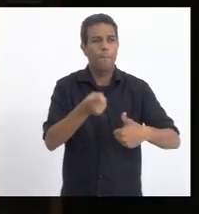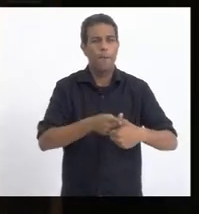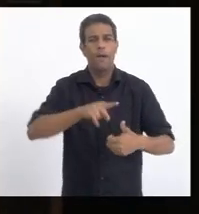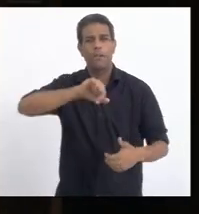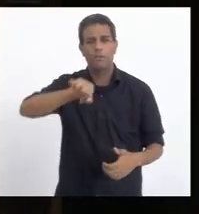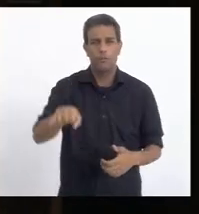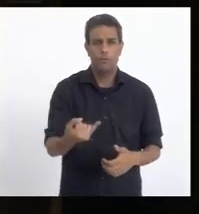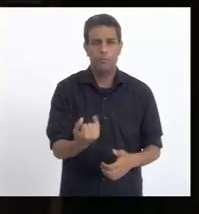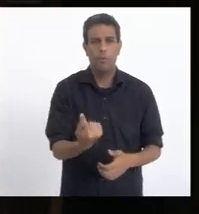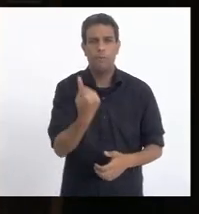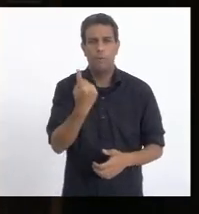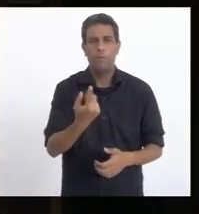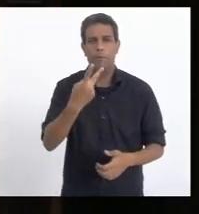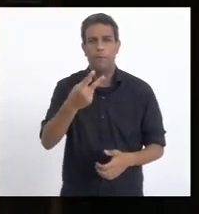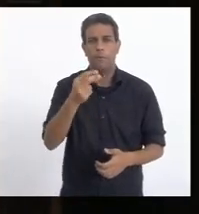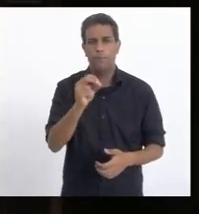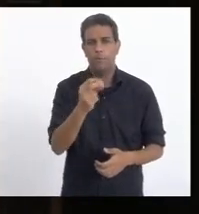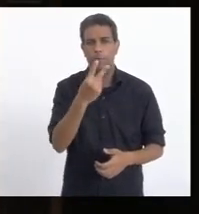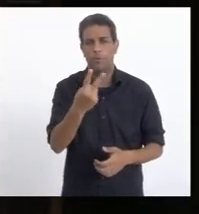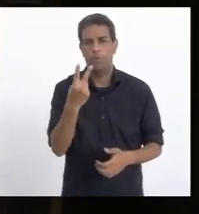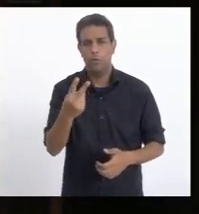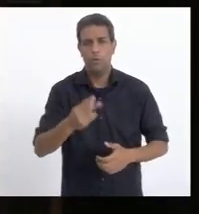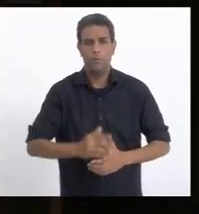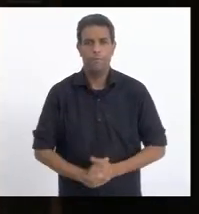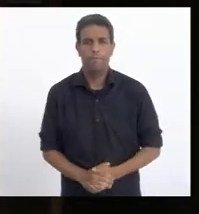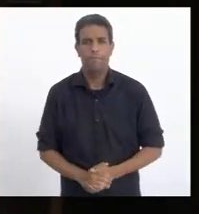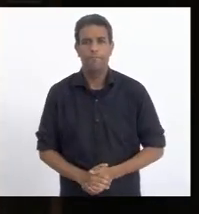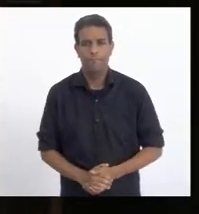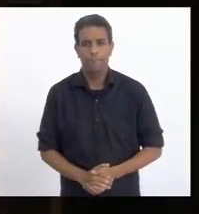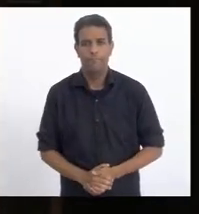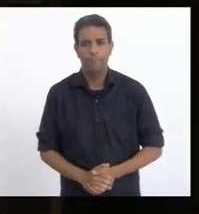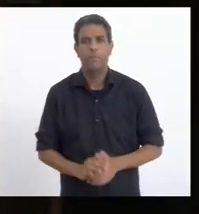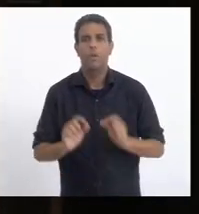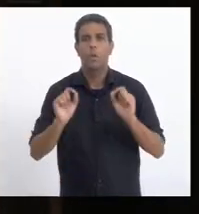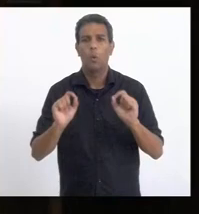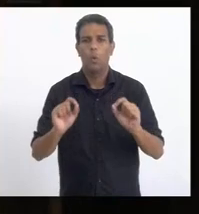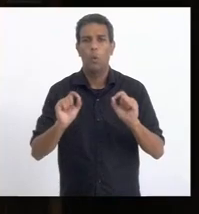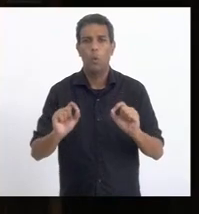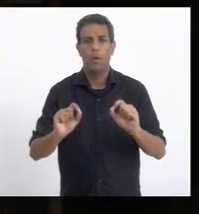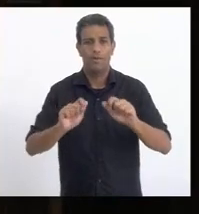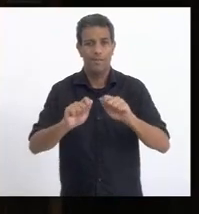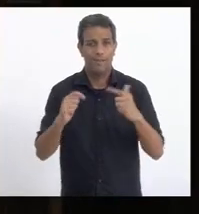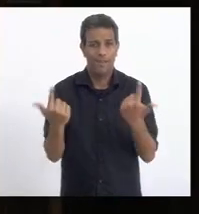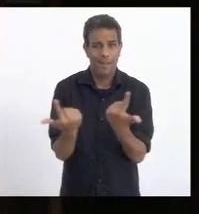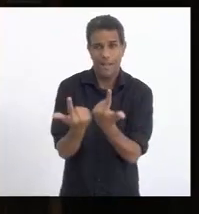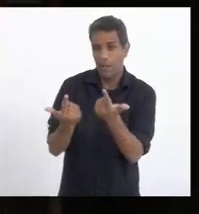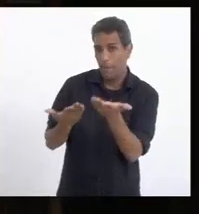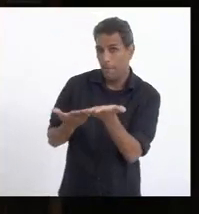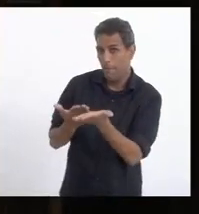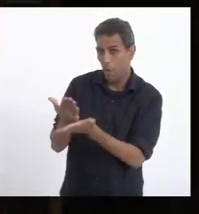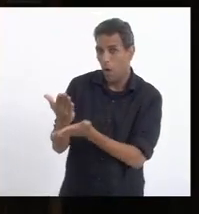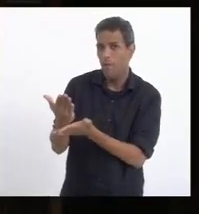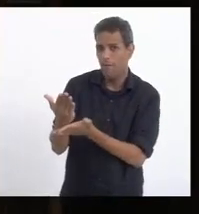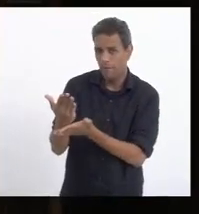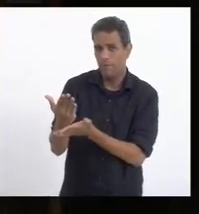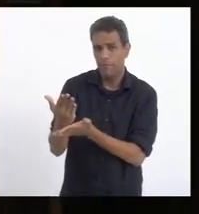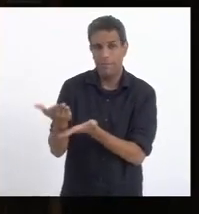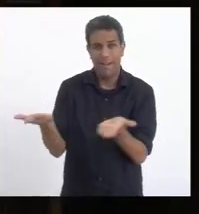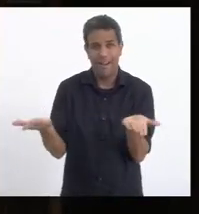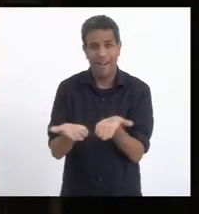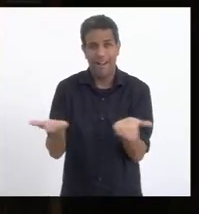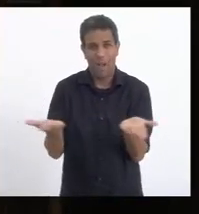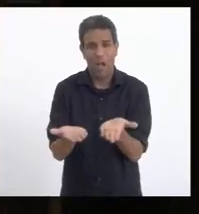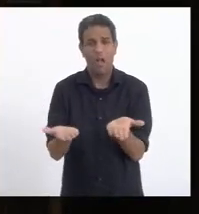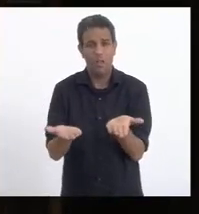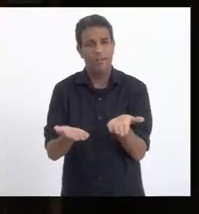de janeiro de 2022 então mesmo que a senha é essa casa a prova esse artigo mesmo que ela entrasse